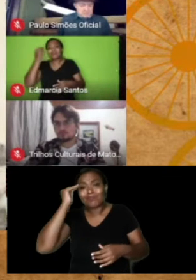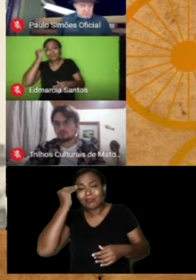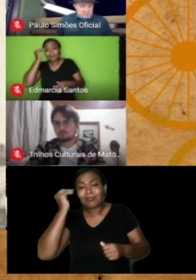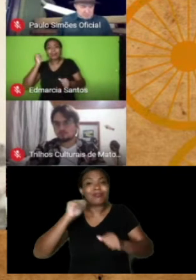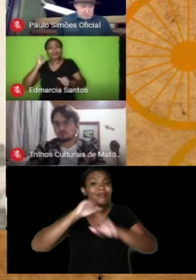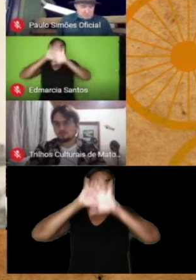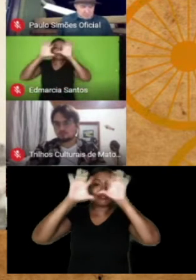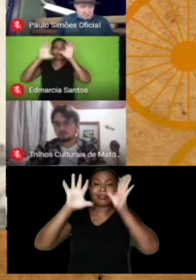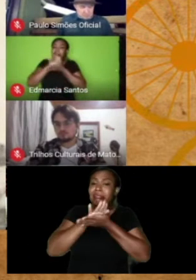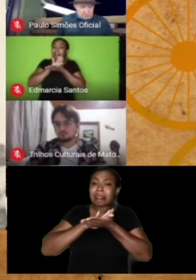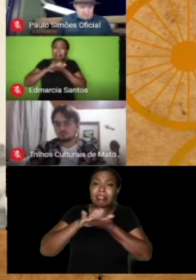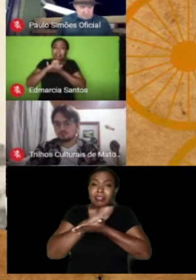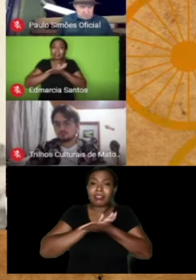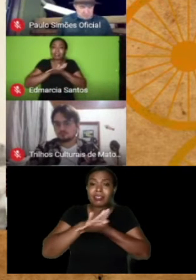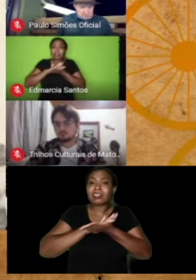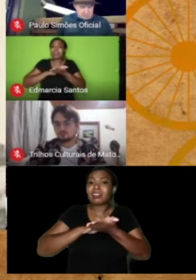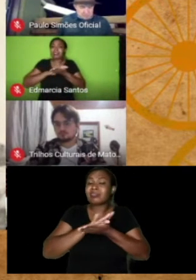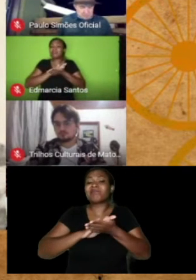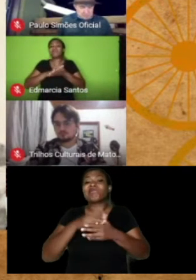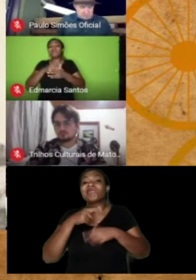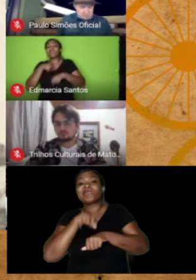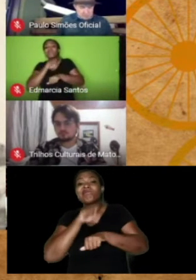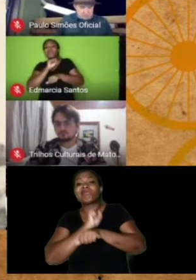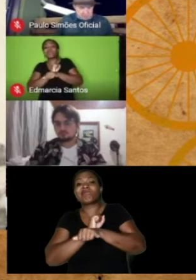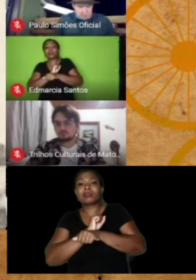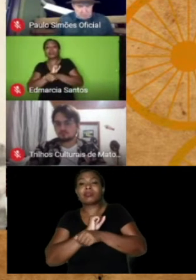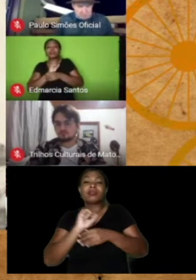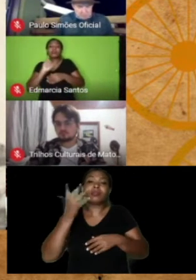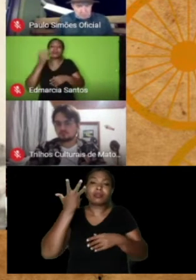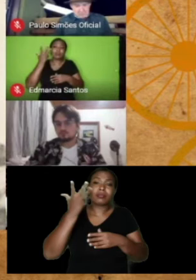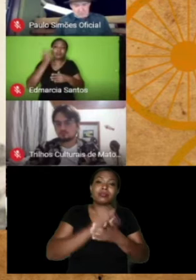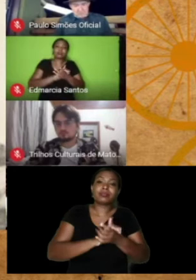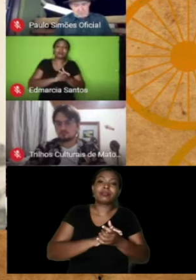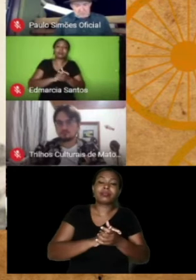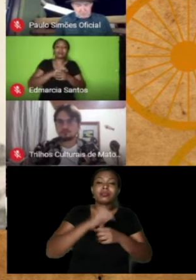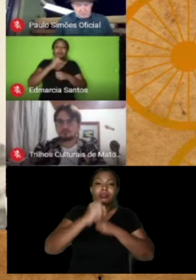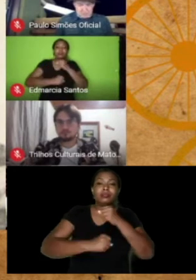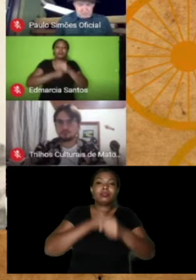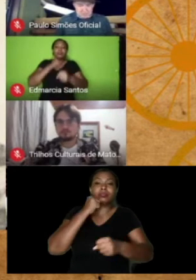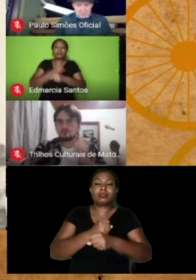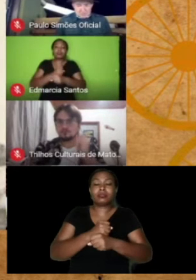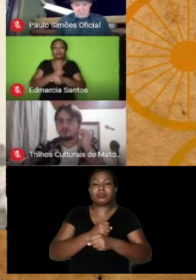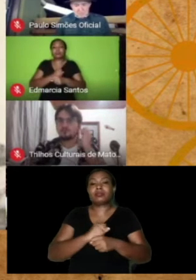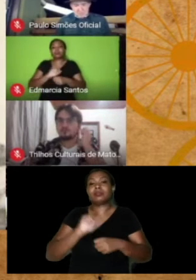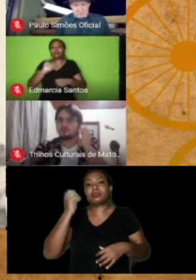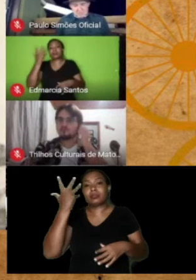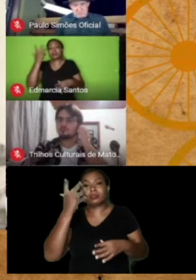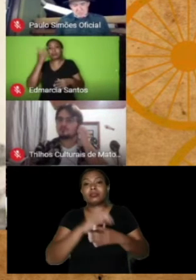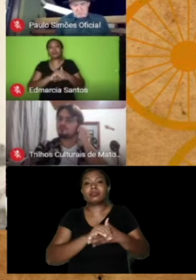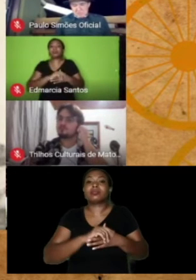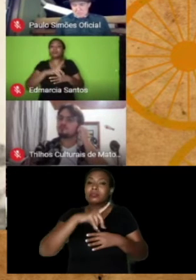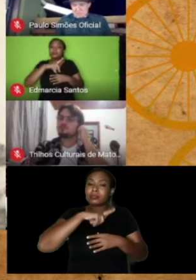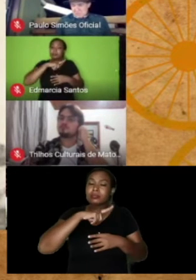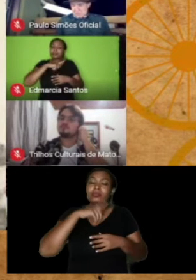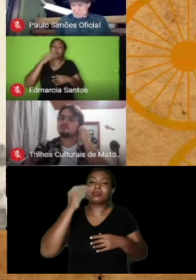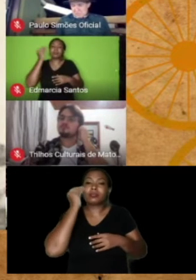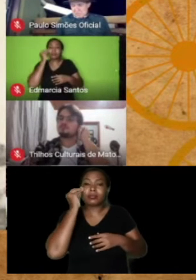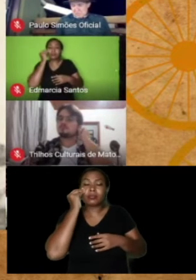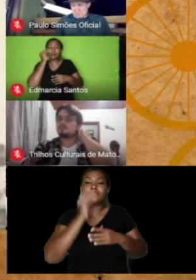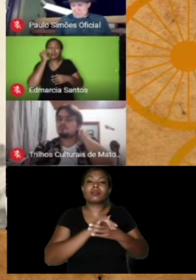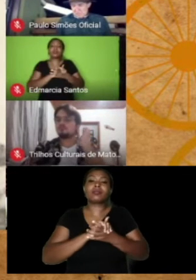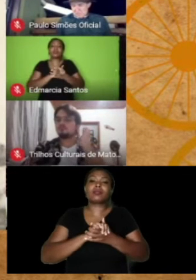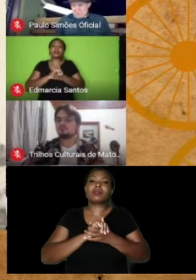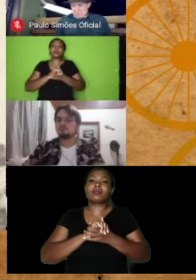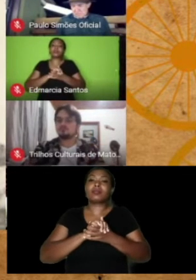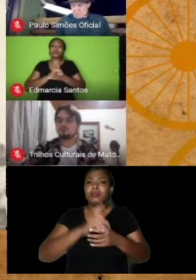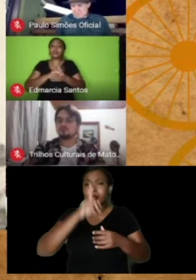com que as coisas não andem, né? O ano passado, no início do ano passado, eu estava lá e